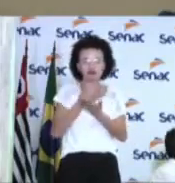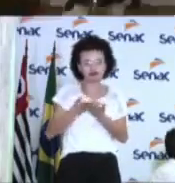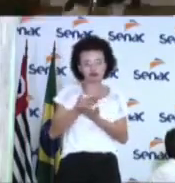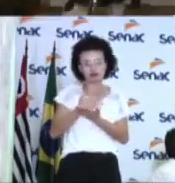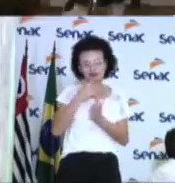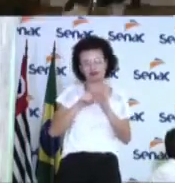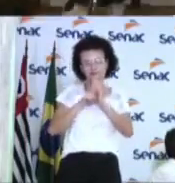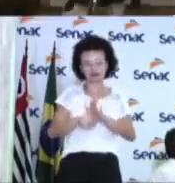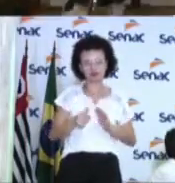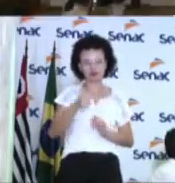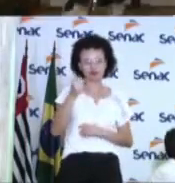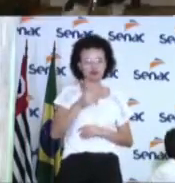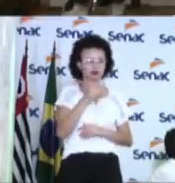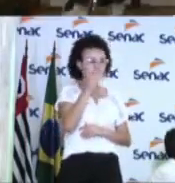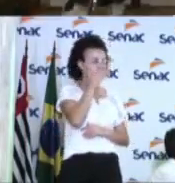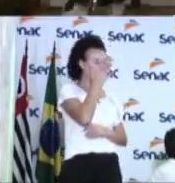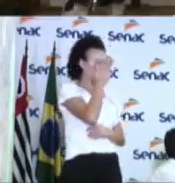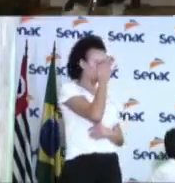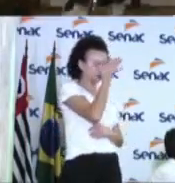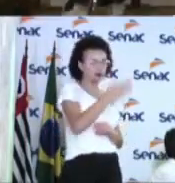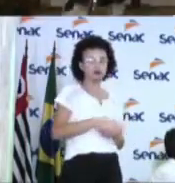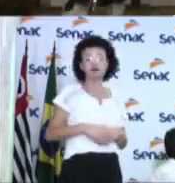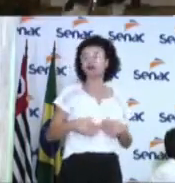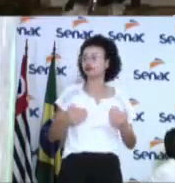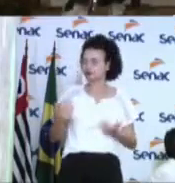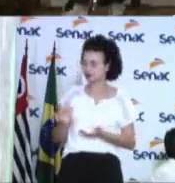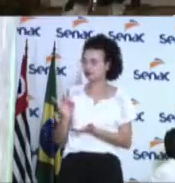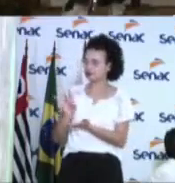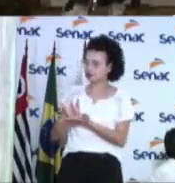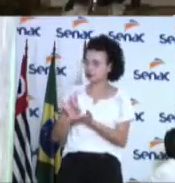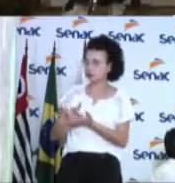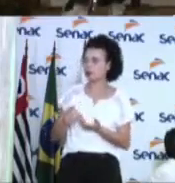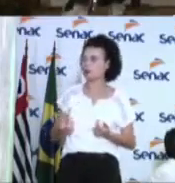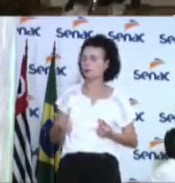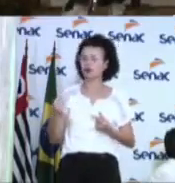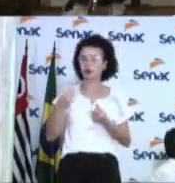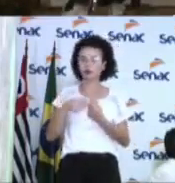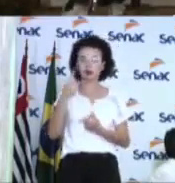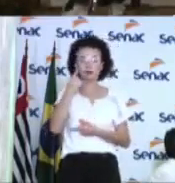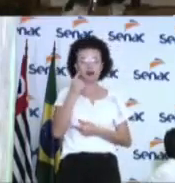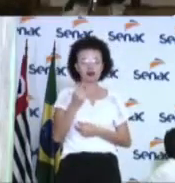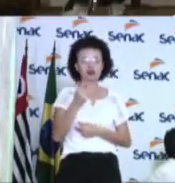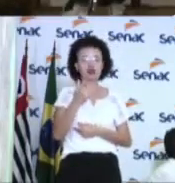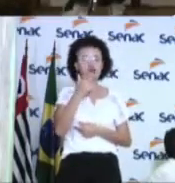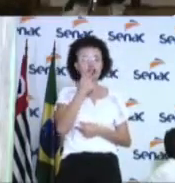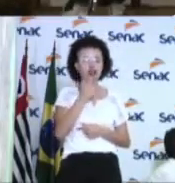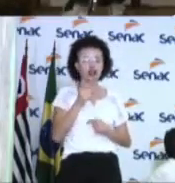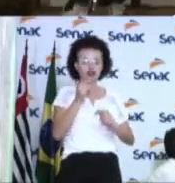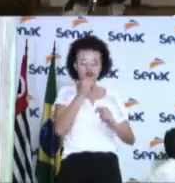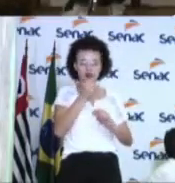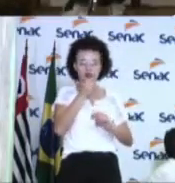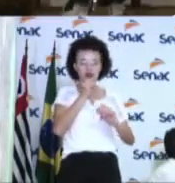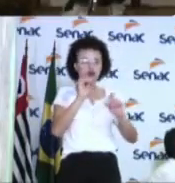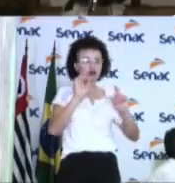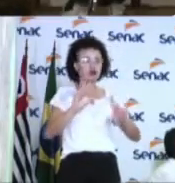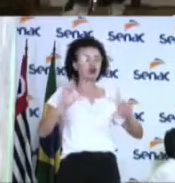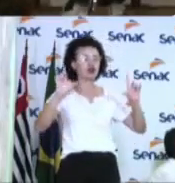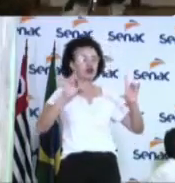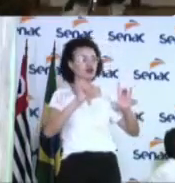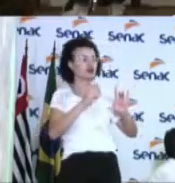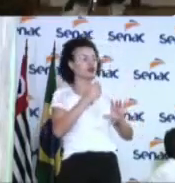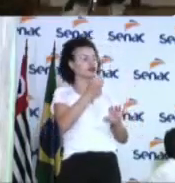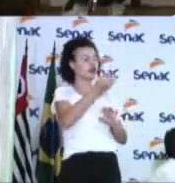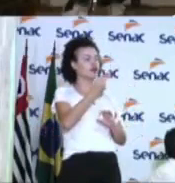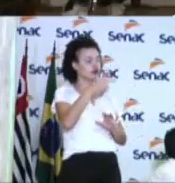né? Porque até aquilo do, né? Porque não adianta você botar plaquinha, incorporar